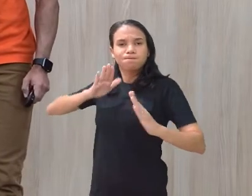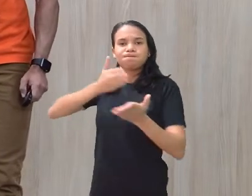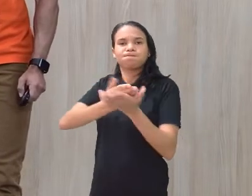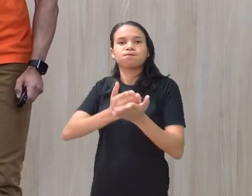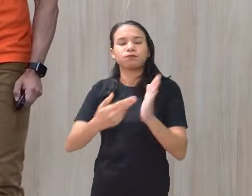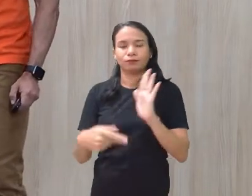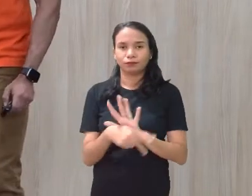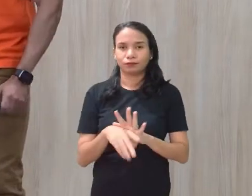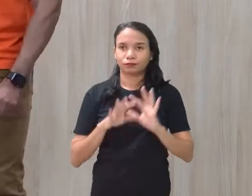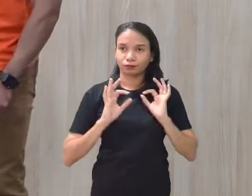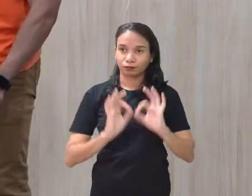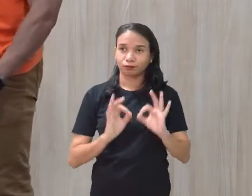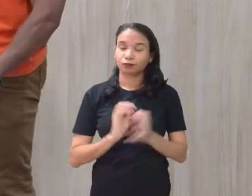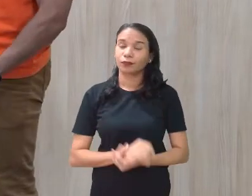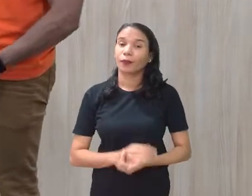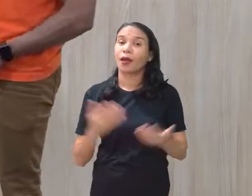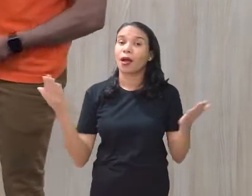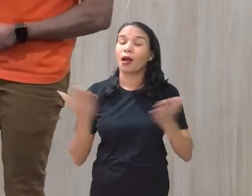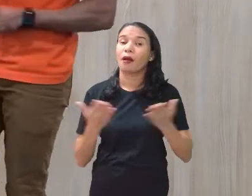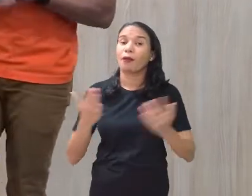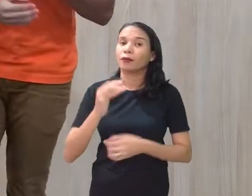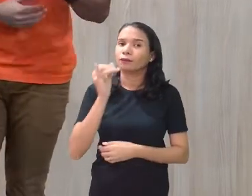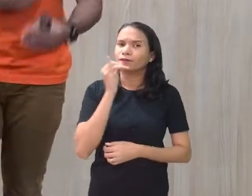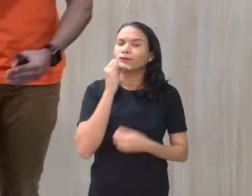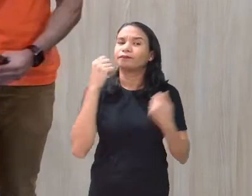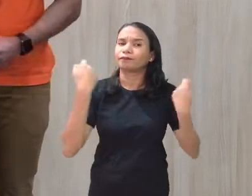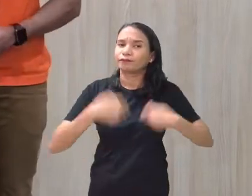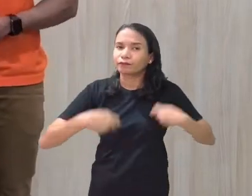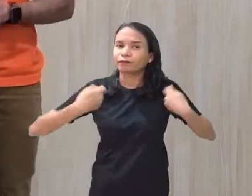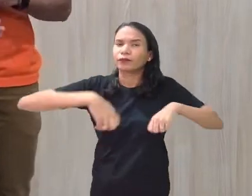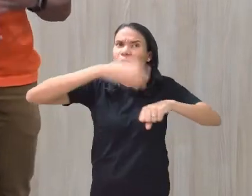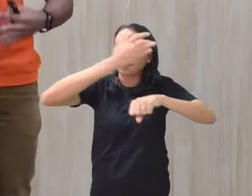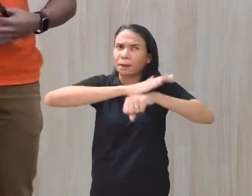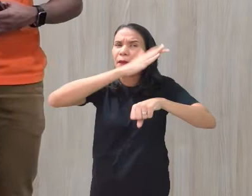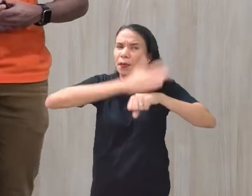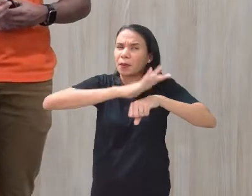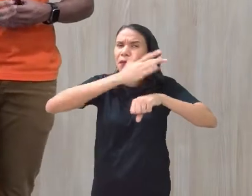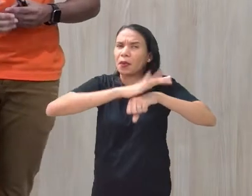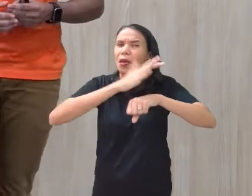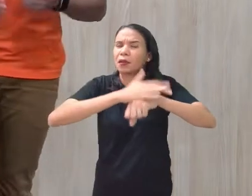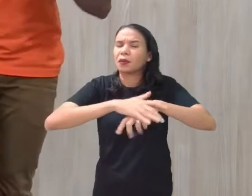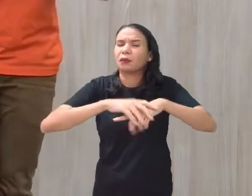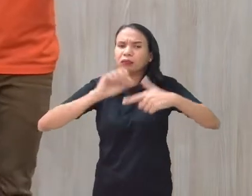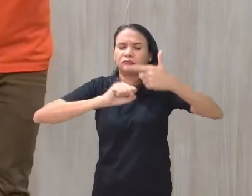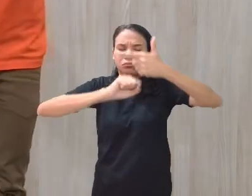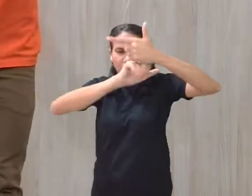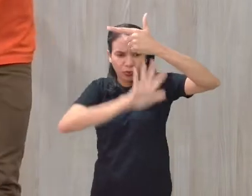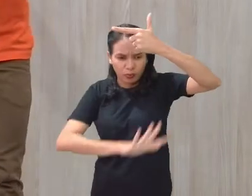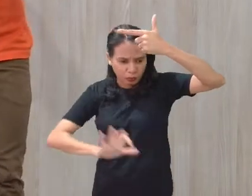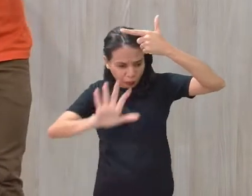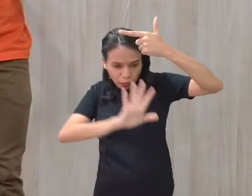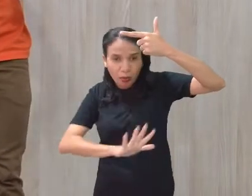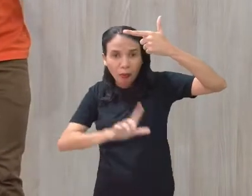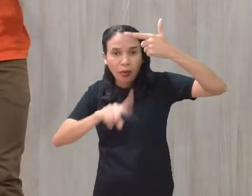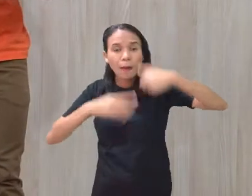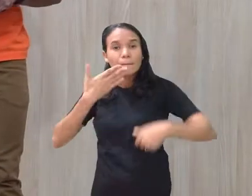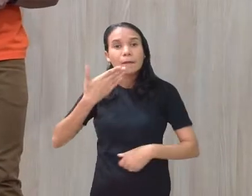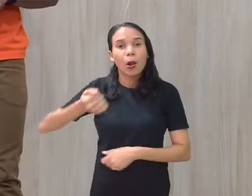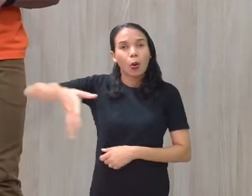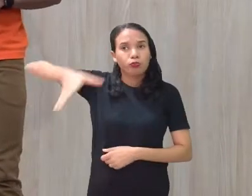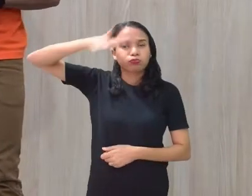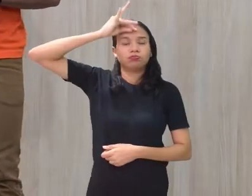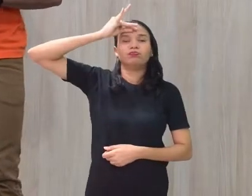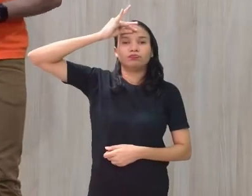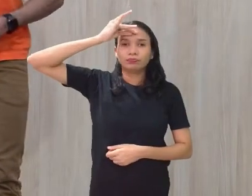exata, certo? Vamos fazer um exemplo que a gente precise fazer uma quantidade maior de cálculos para que seja fixado bastante aí na